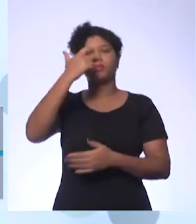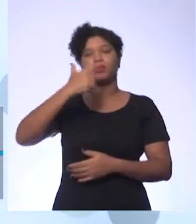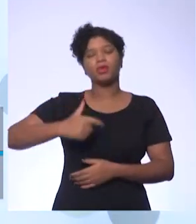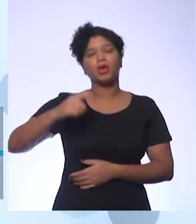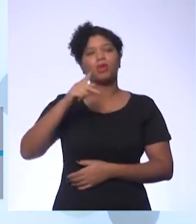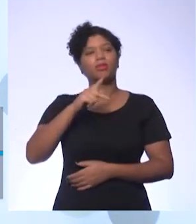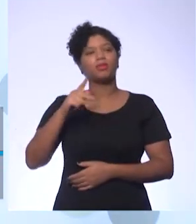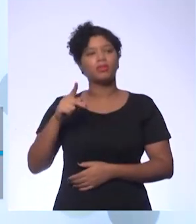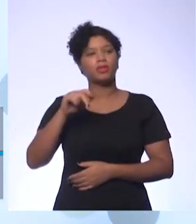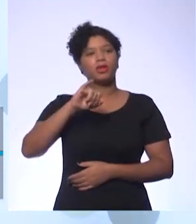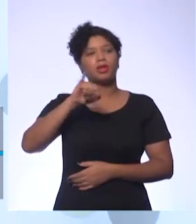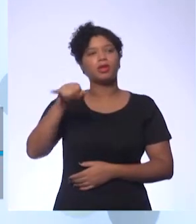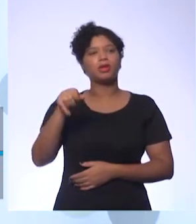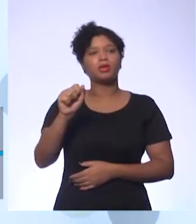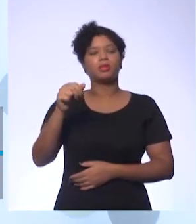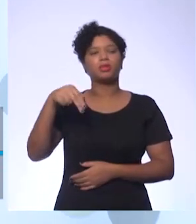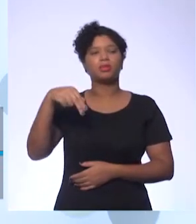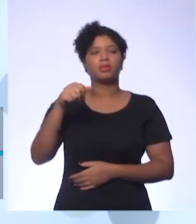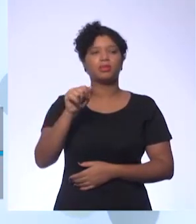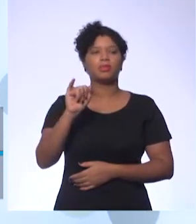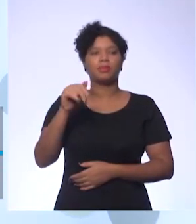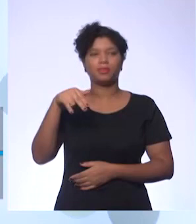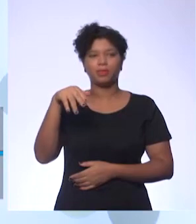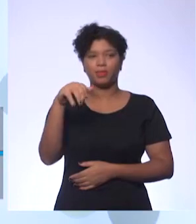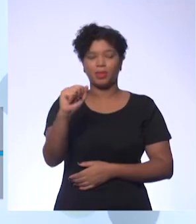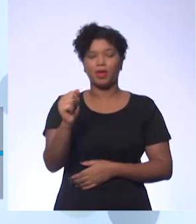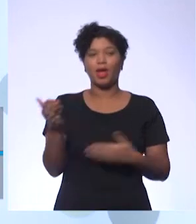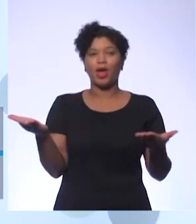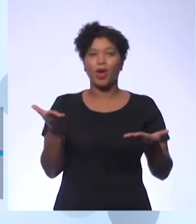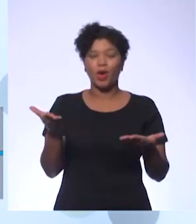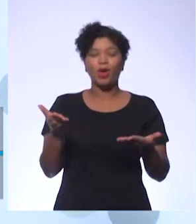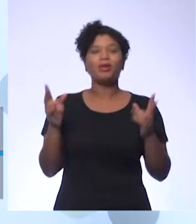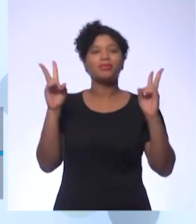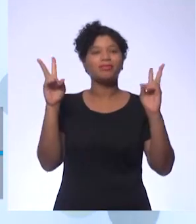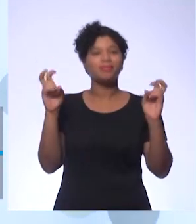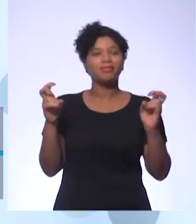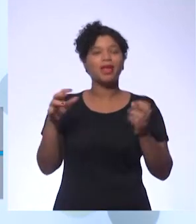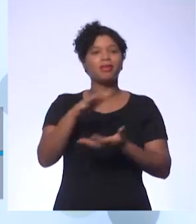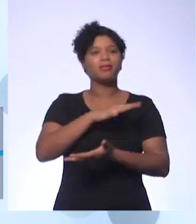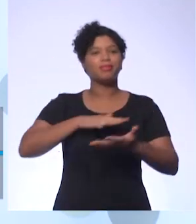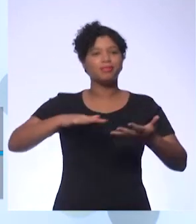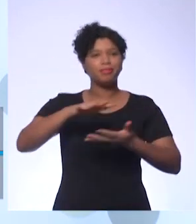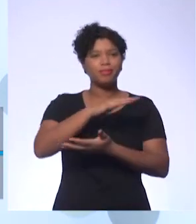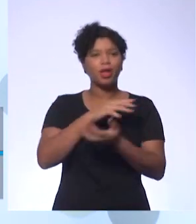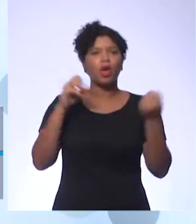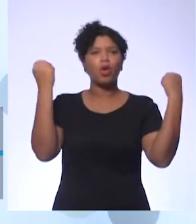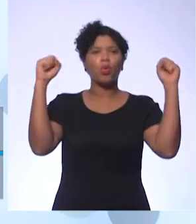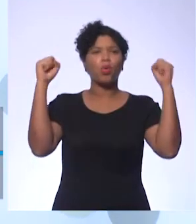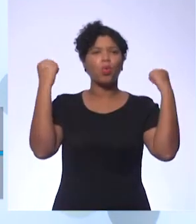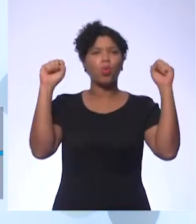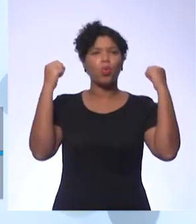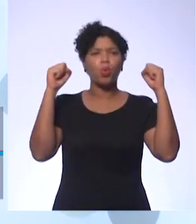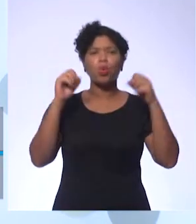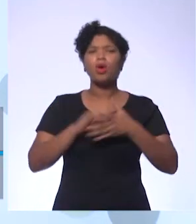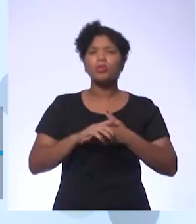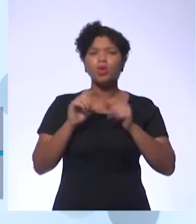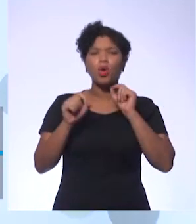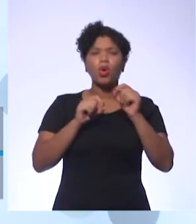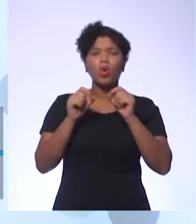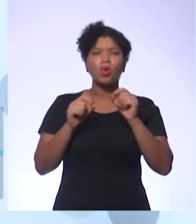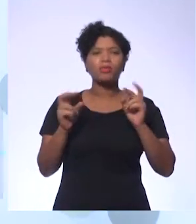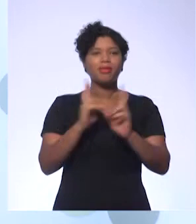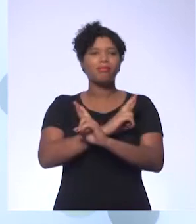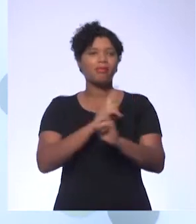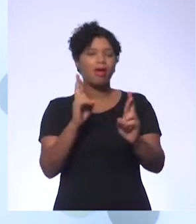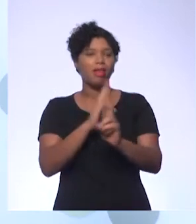Janaína Jardim e hoje nós teremos a segunda aula sobre Revolução Industrial. Falaremos um pouco mais aí sobre a relação do